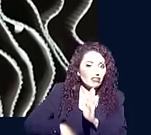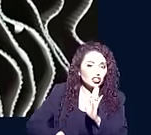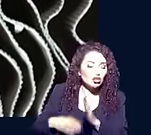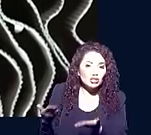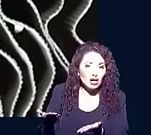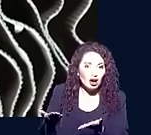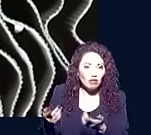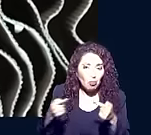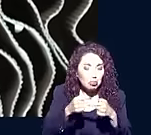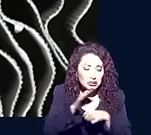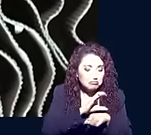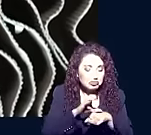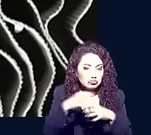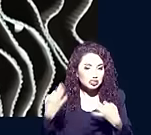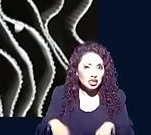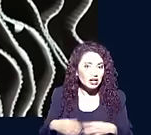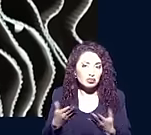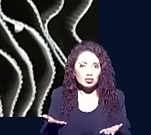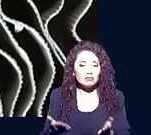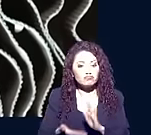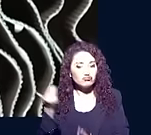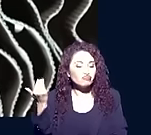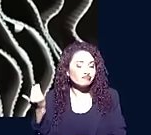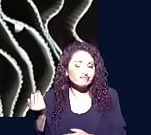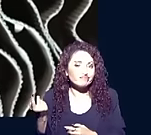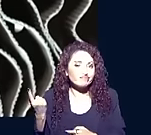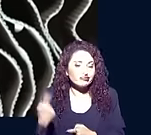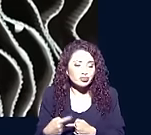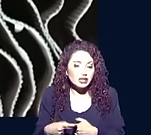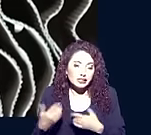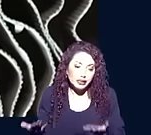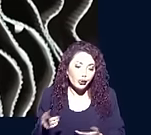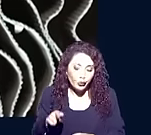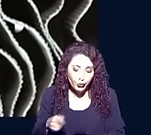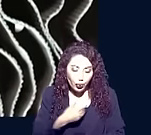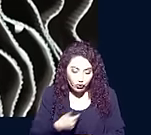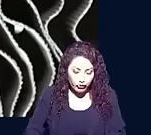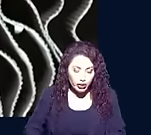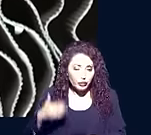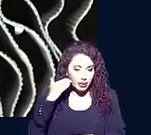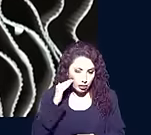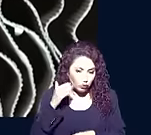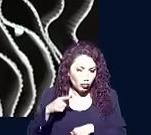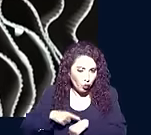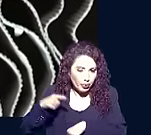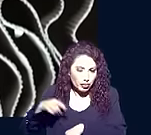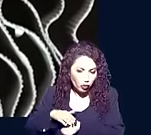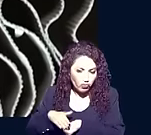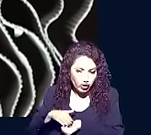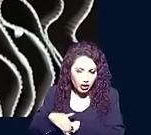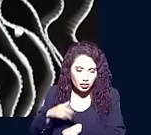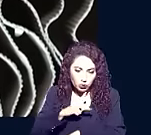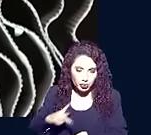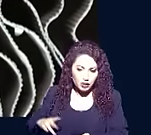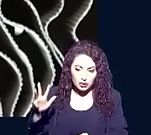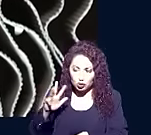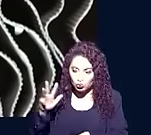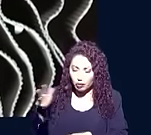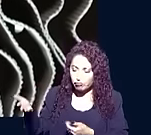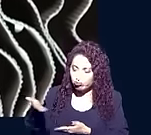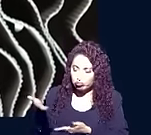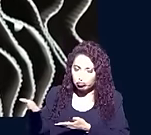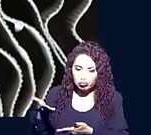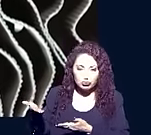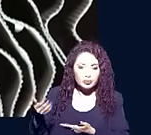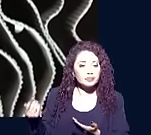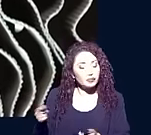federal há 10 dias antes 8 dias antes então o governo entendeu naquela conversa com o presidente Lula foi tratar esse assunto muito claramente e